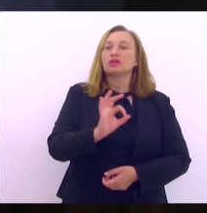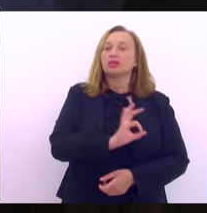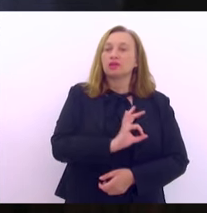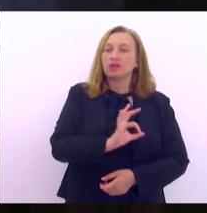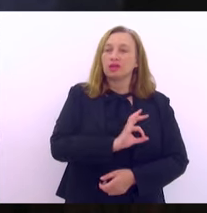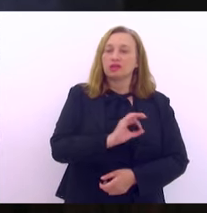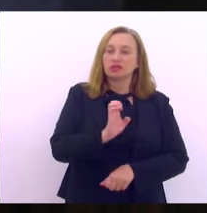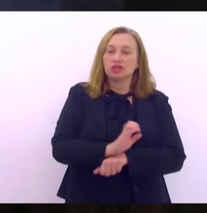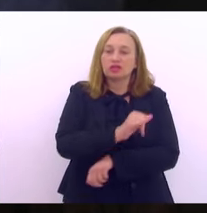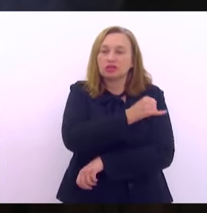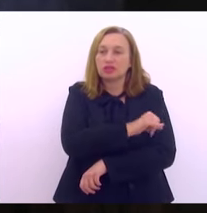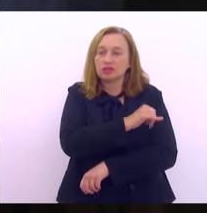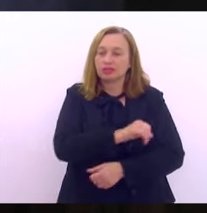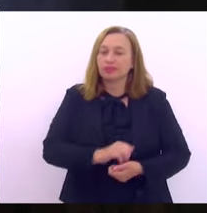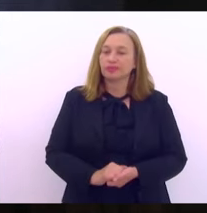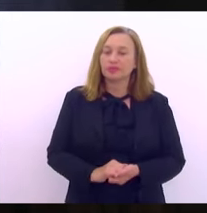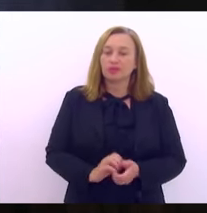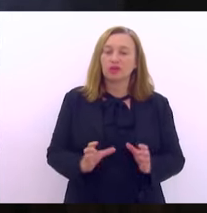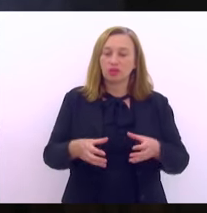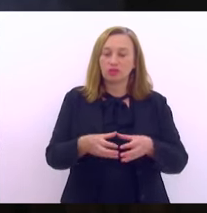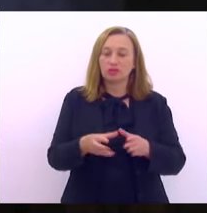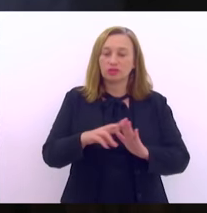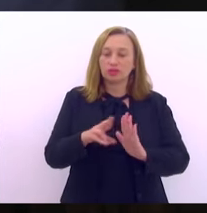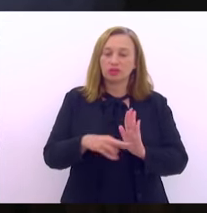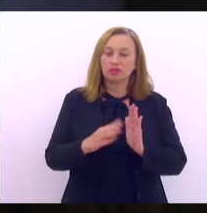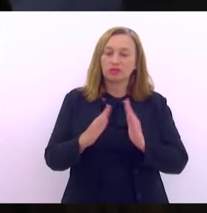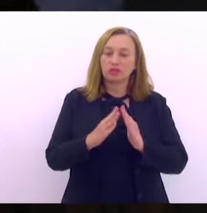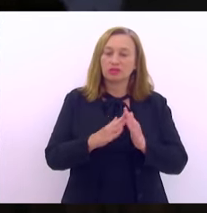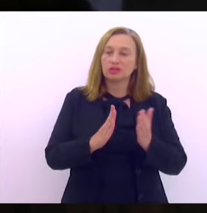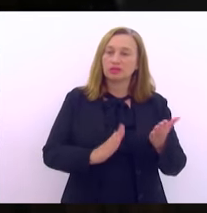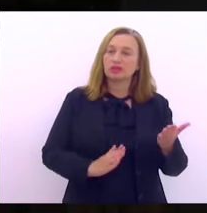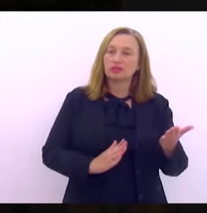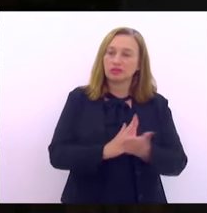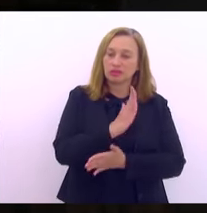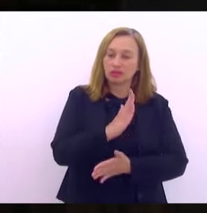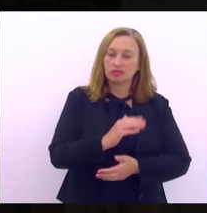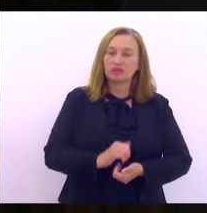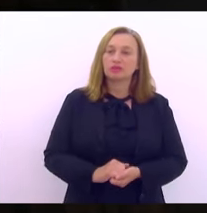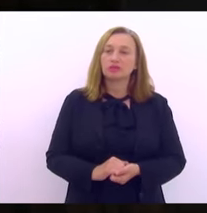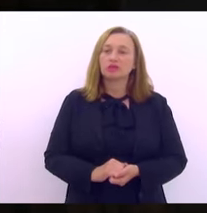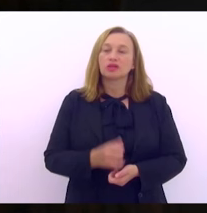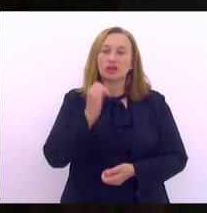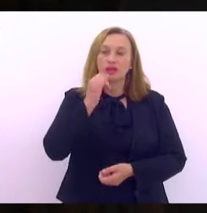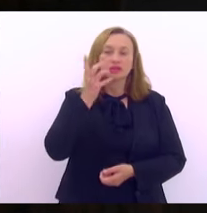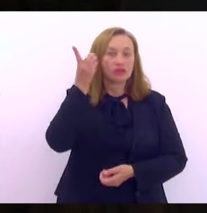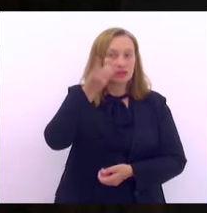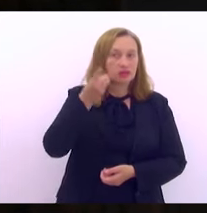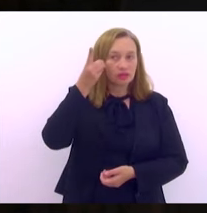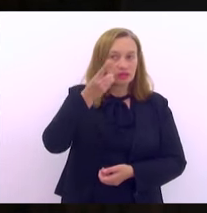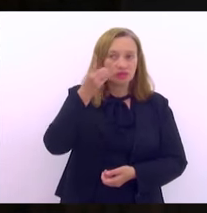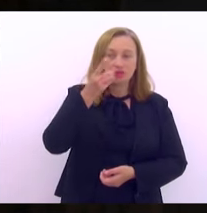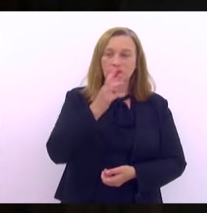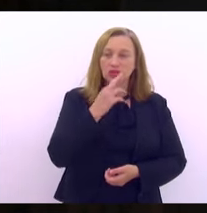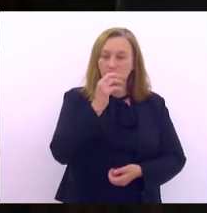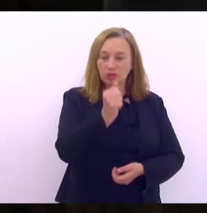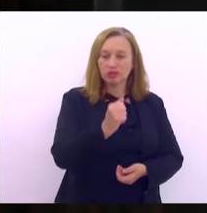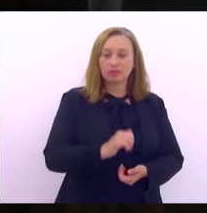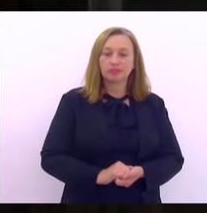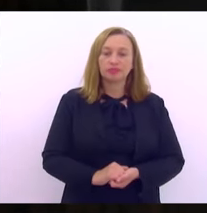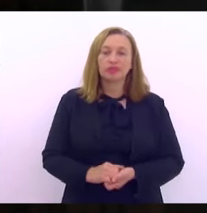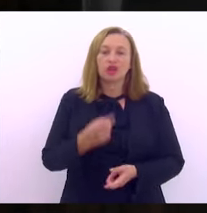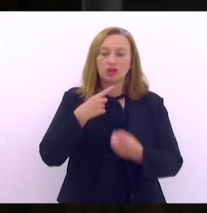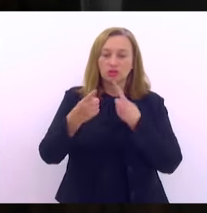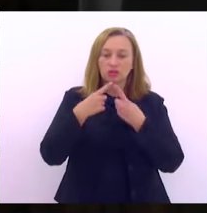Rio de Janeiro. Parecer da Comissão de Normas Internas e Proposições Externas, favorável, relator, deputado Rodrigo Amorim.